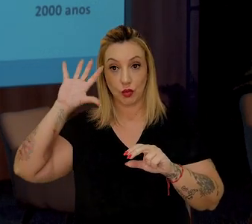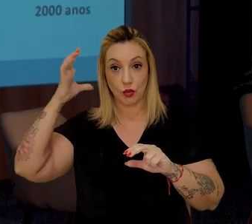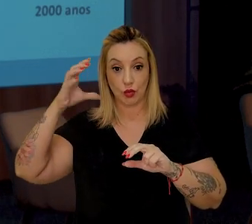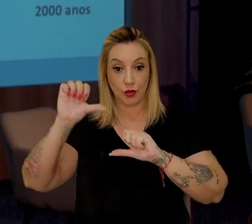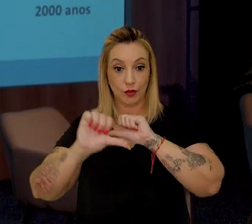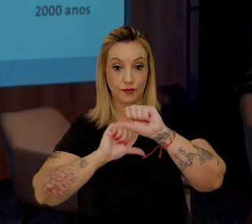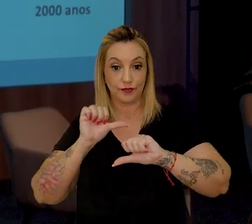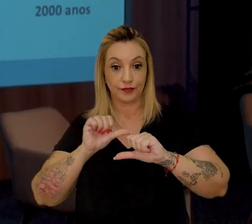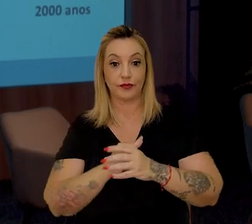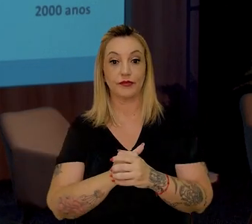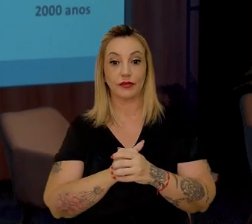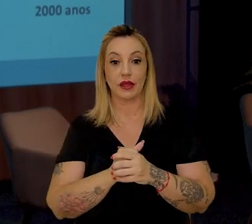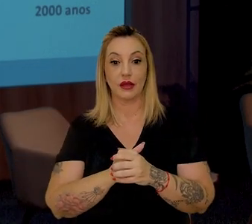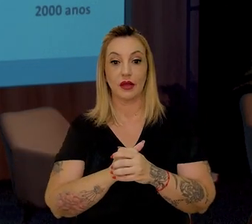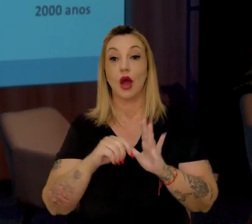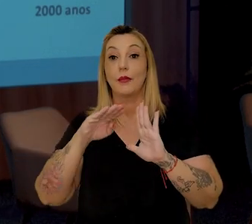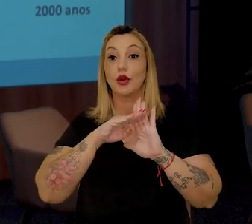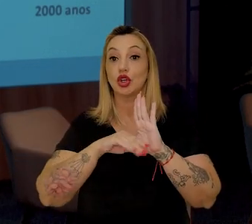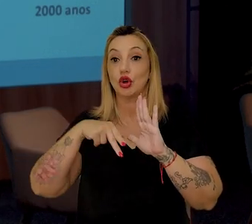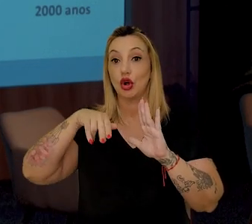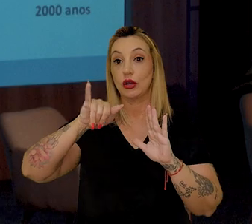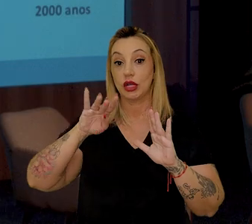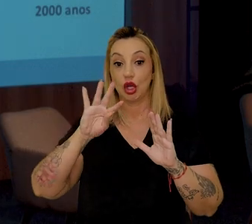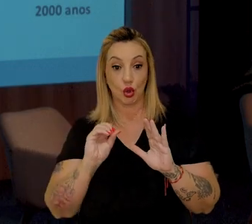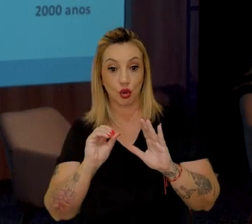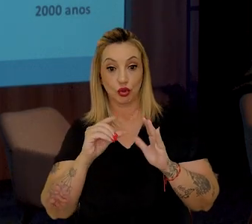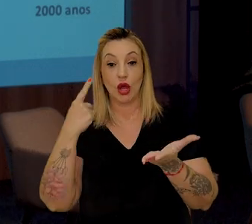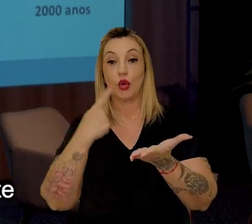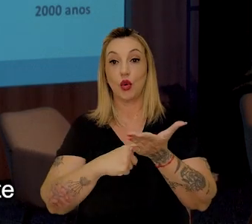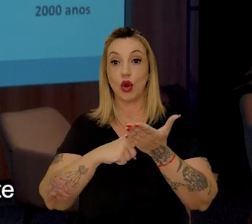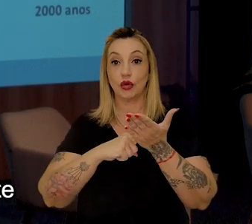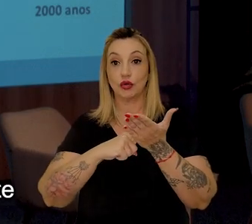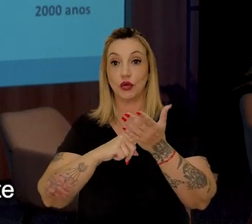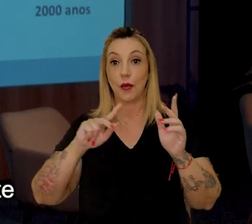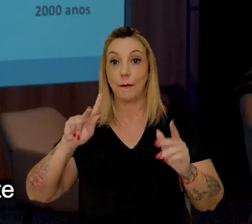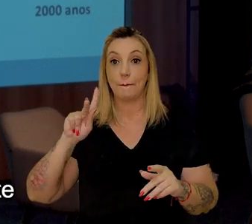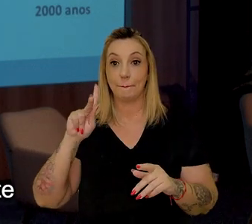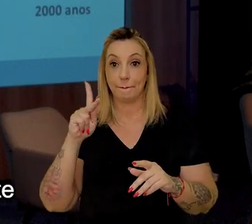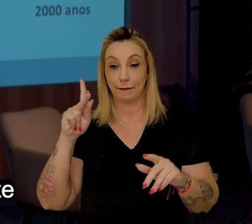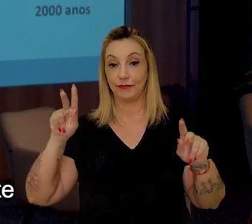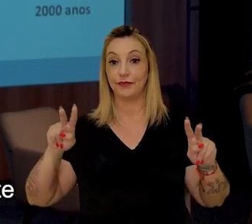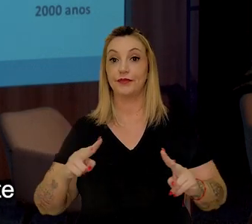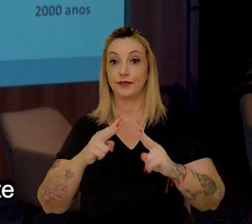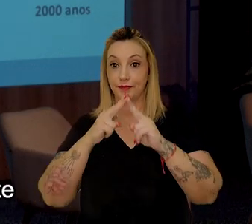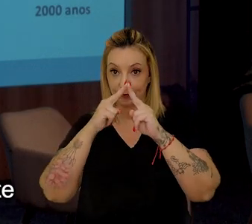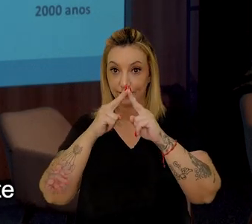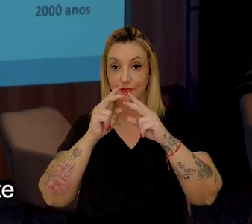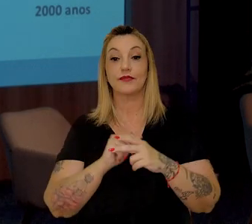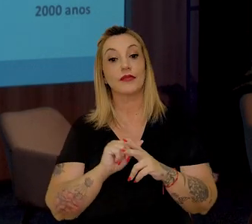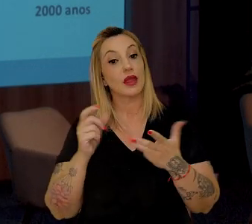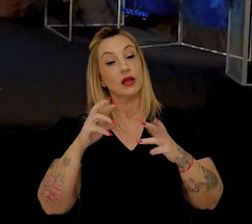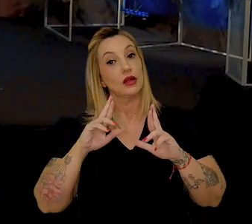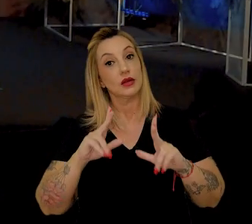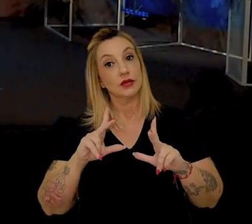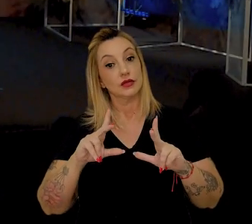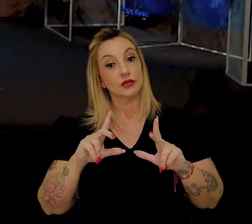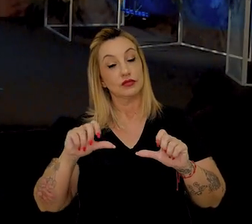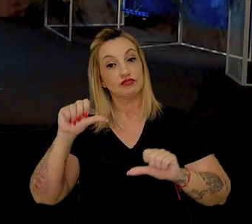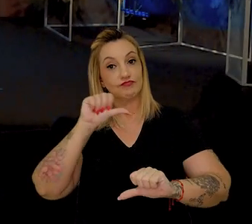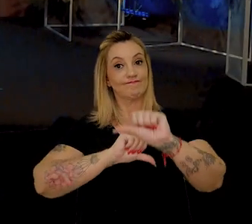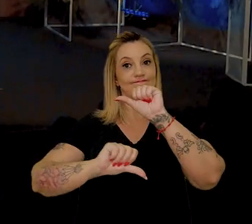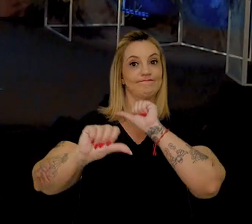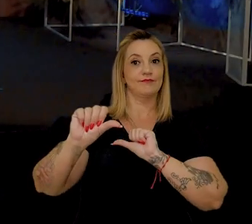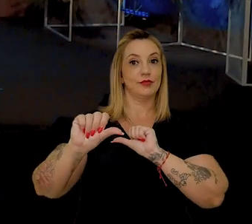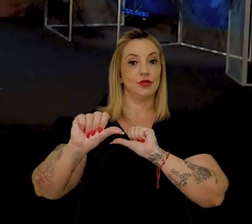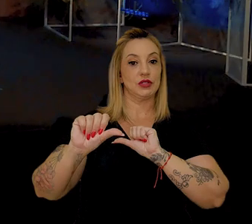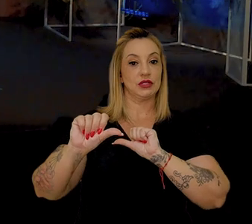Kyoto temos agora né o o acordo de Paris Mas isso não foi suficiente para que nós chegássemos realmente uma reversão